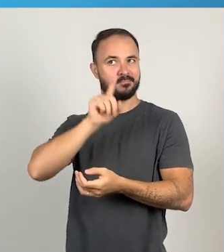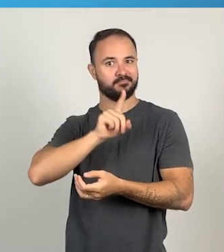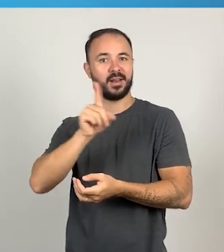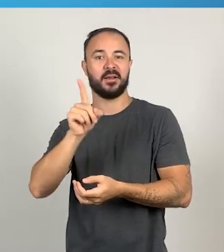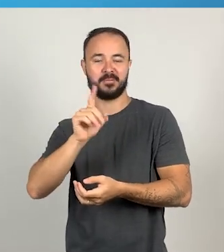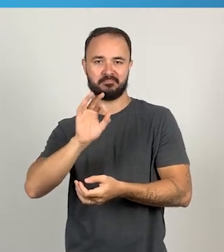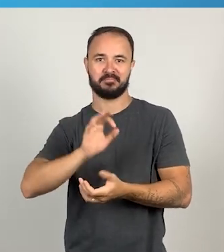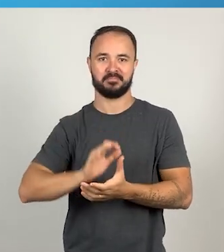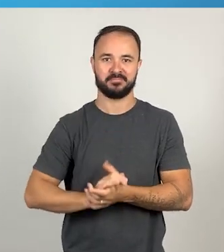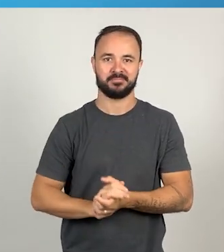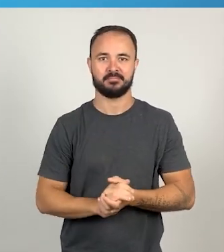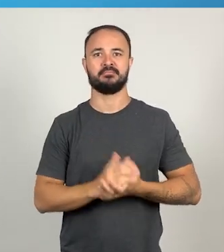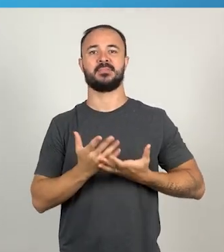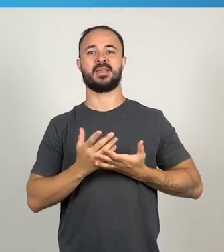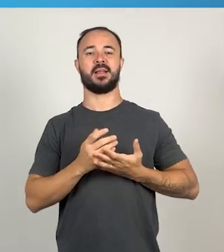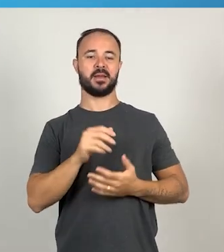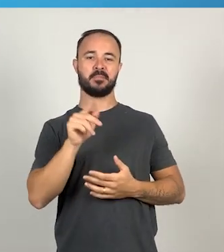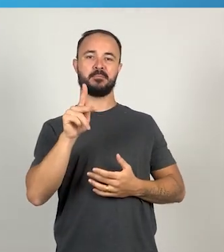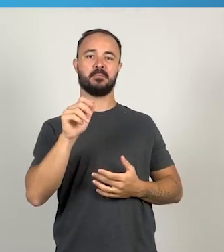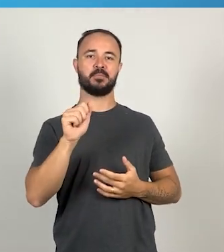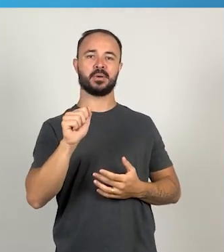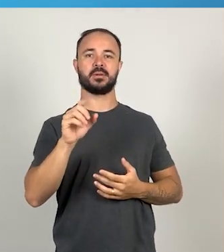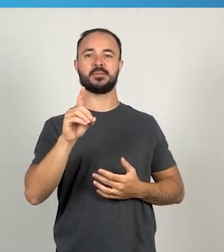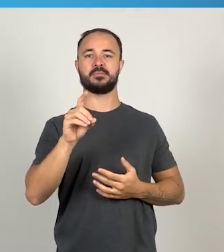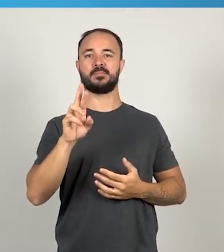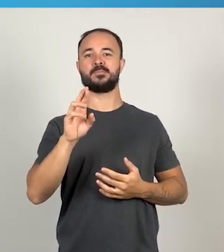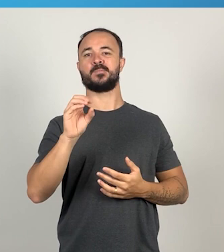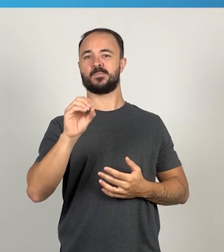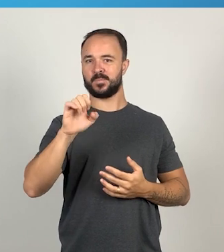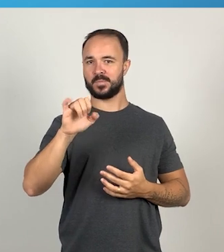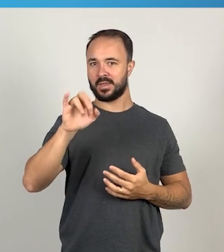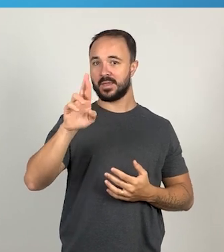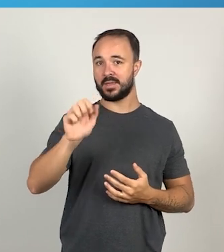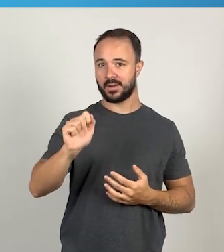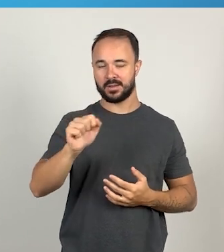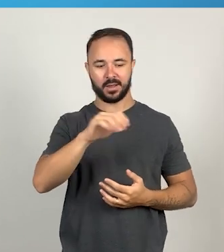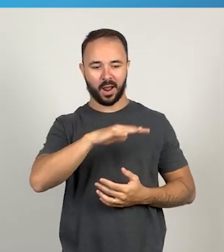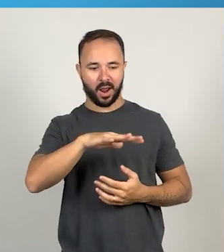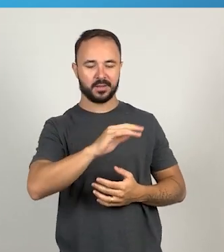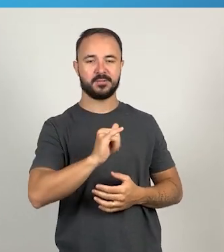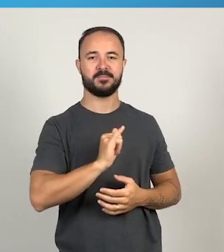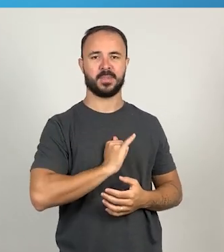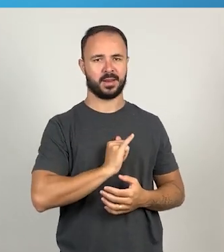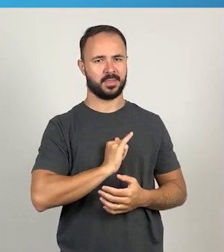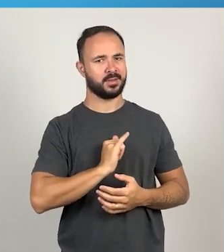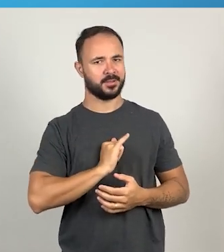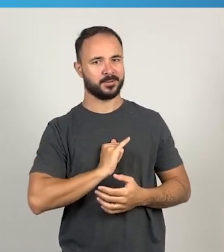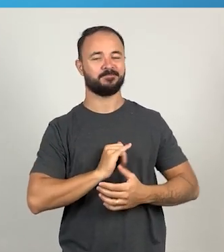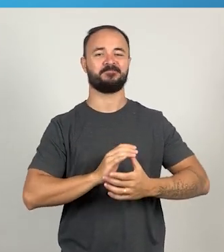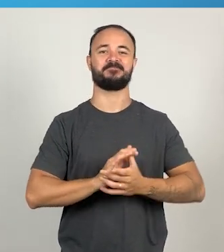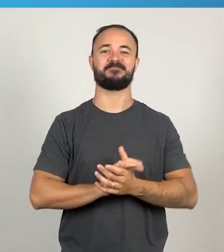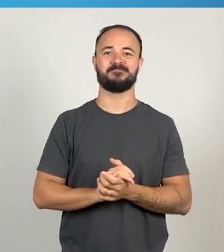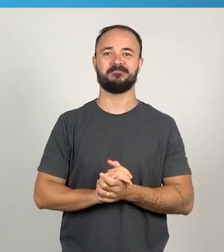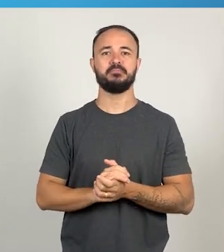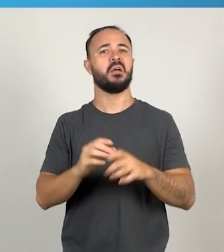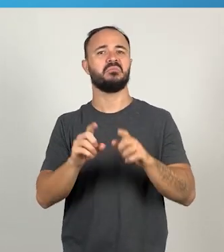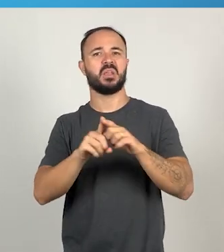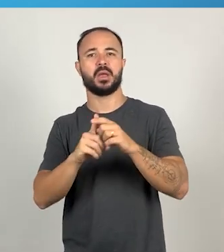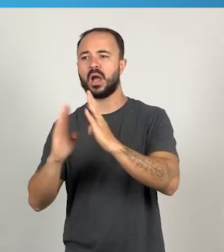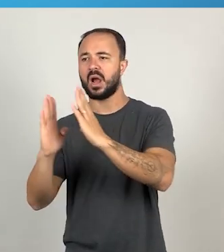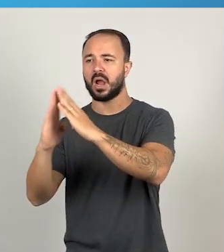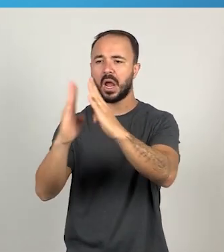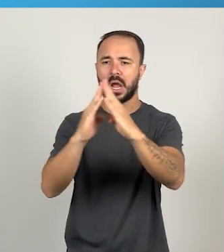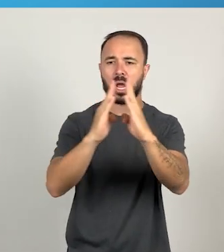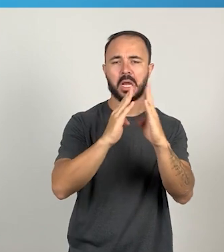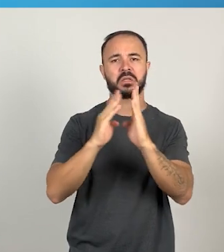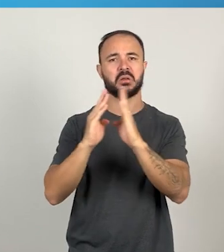a padroeira de Imperatriz. E as casas dos pioneiros, tudo de forma muito rudimentar, pessoal,